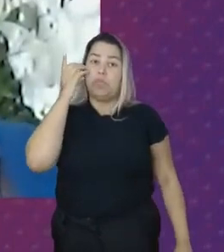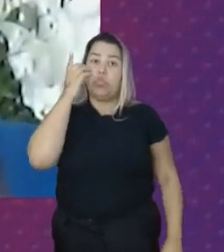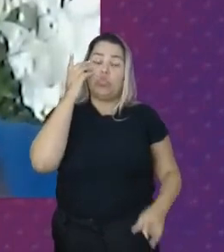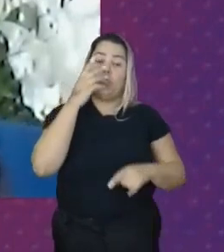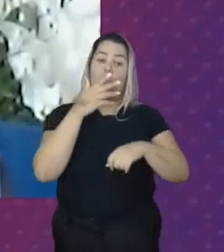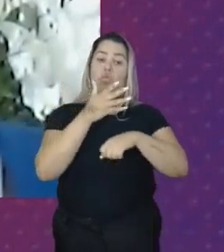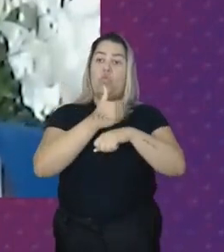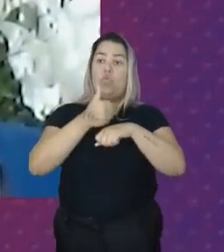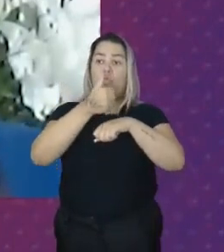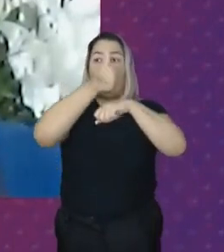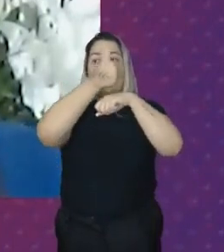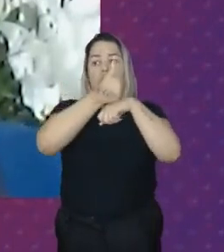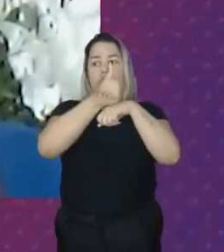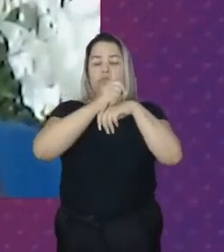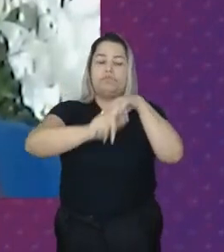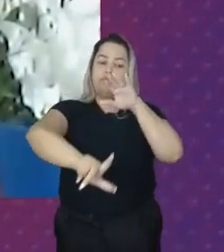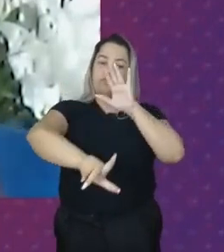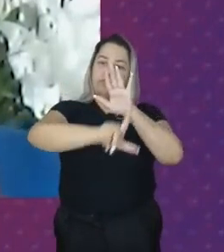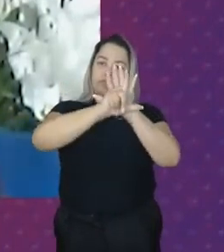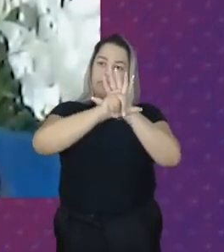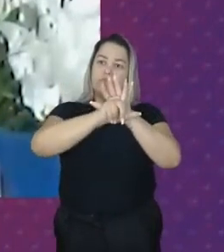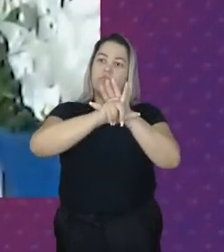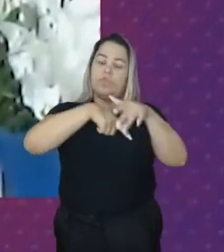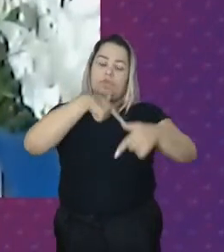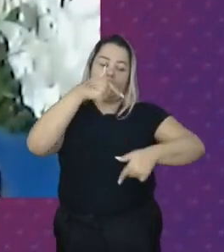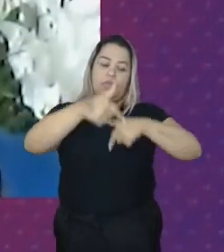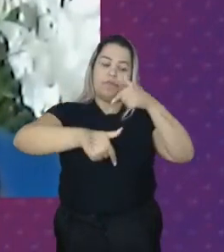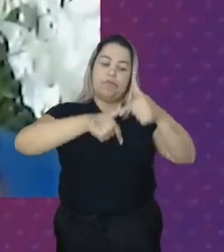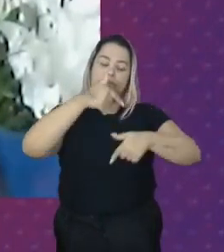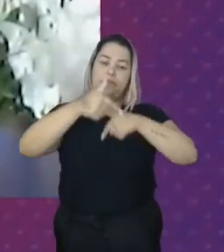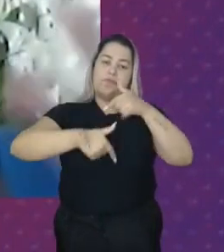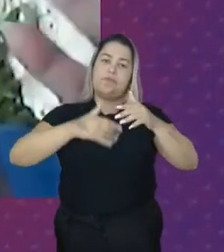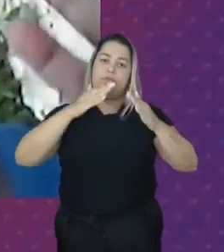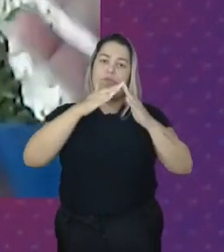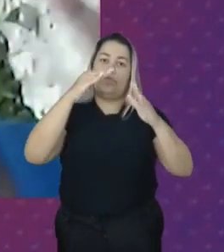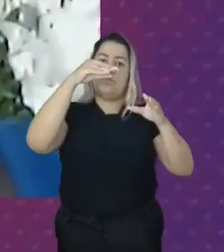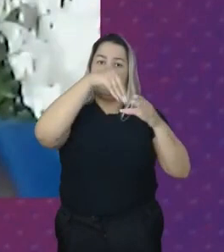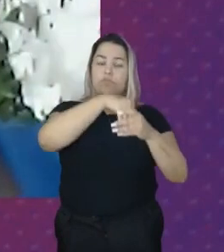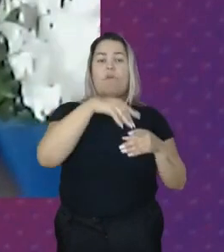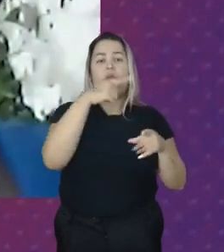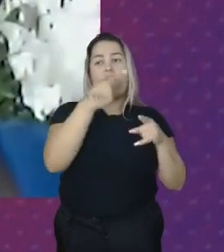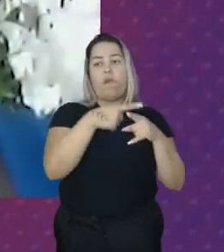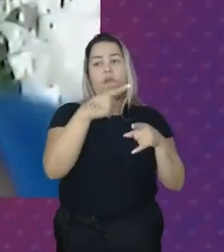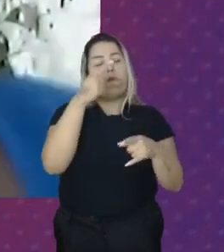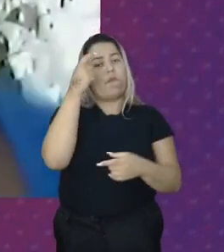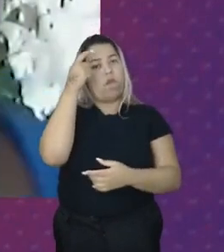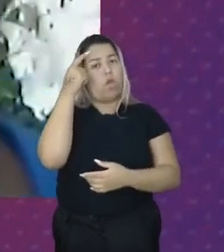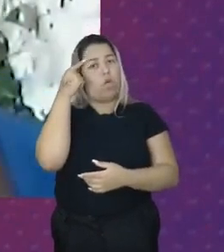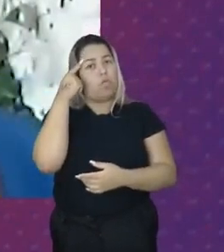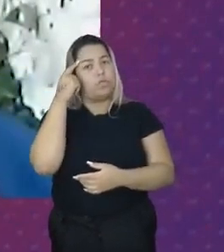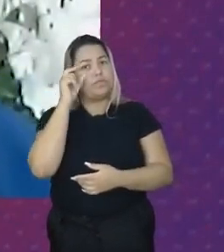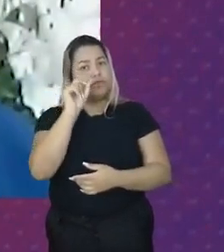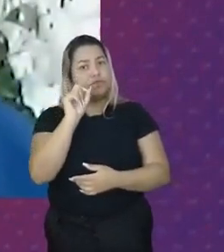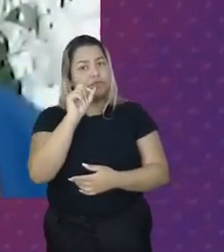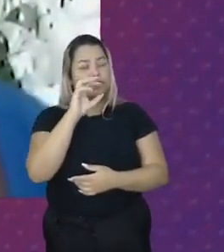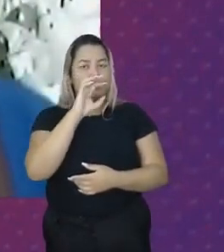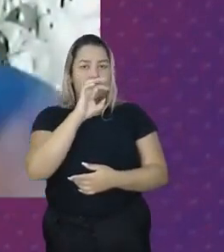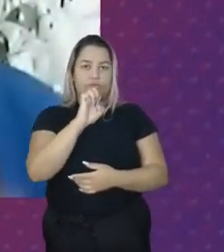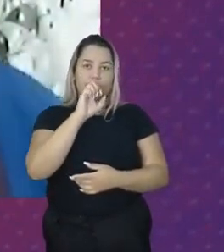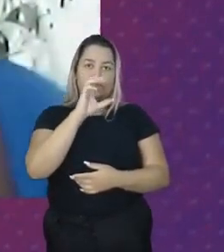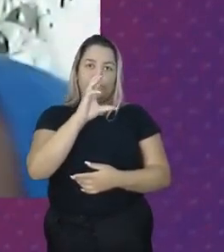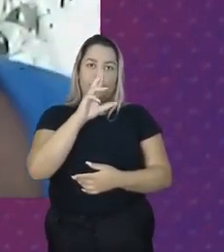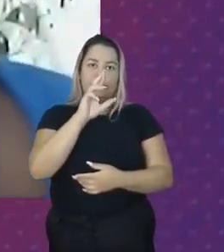ter sancionado a lei da trabalhadora doméstica, porque o pensamento escravocrata,